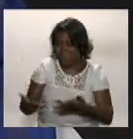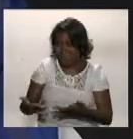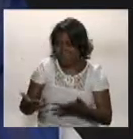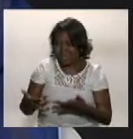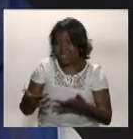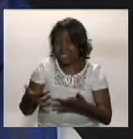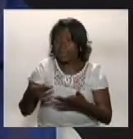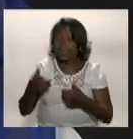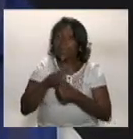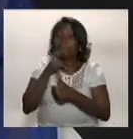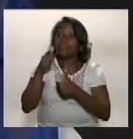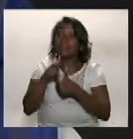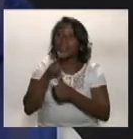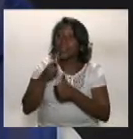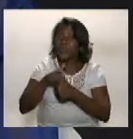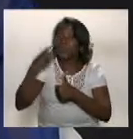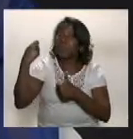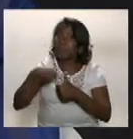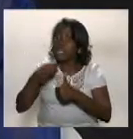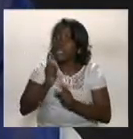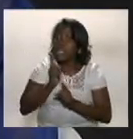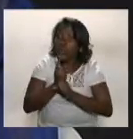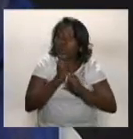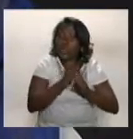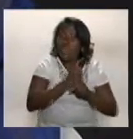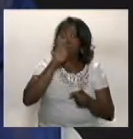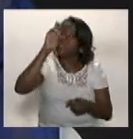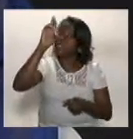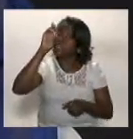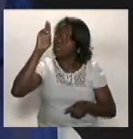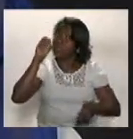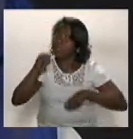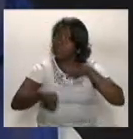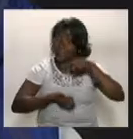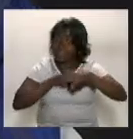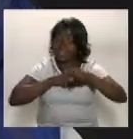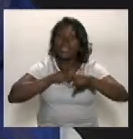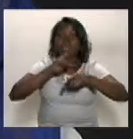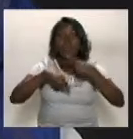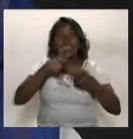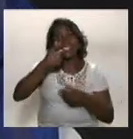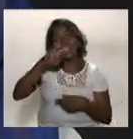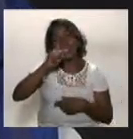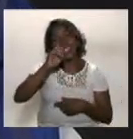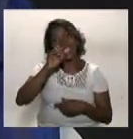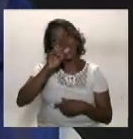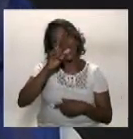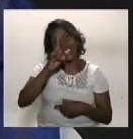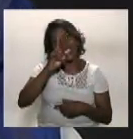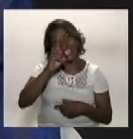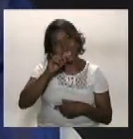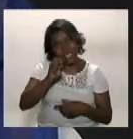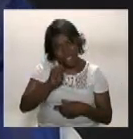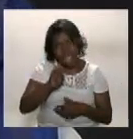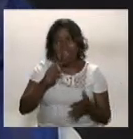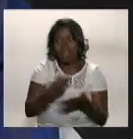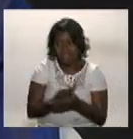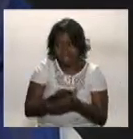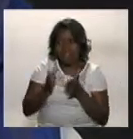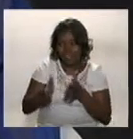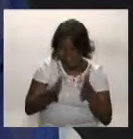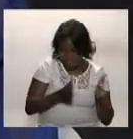que formar pessoas que possam recuperar essas bicicletas, né? Formar profissionais